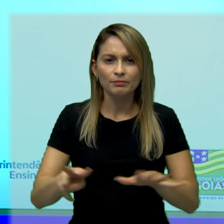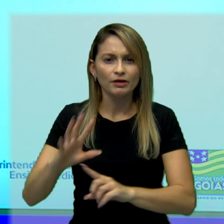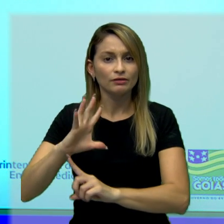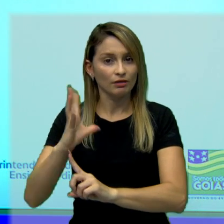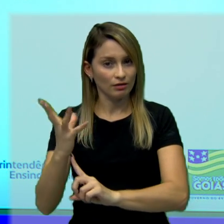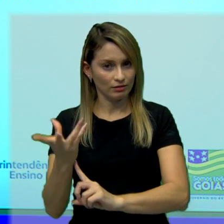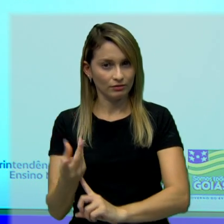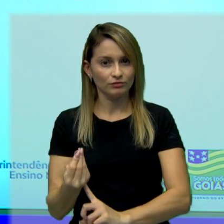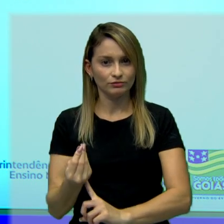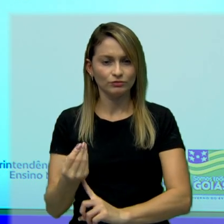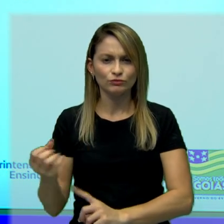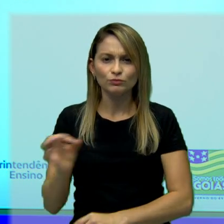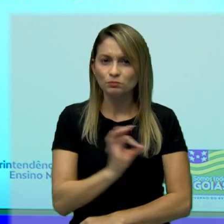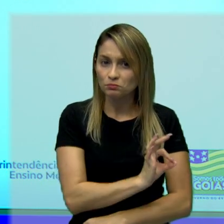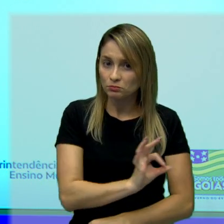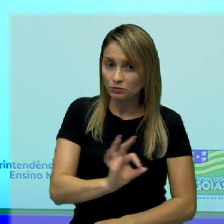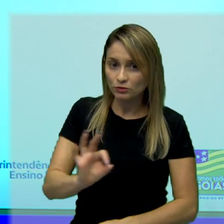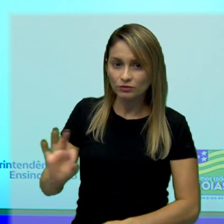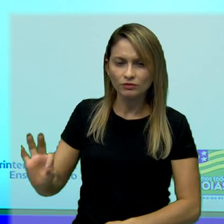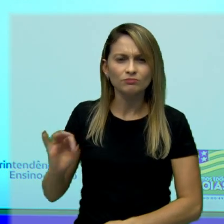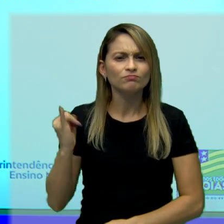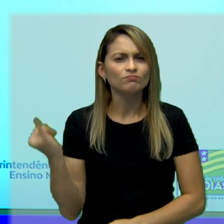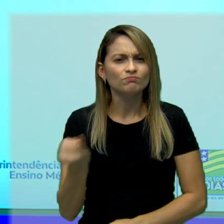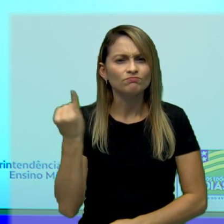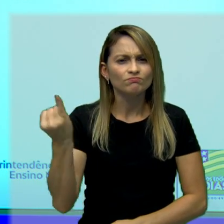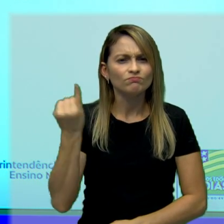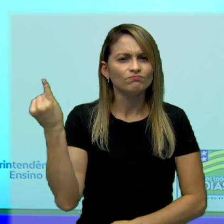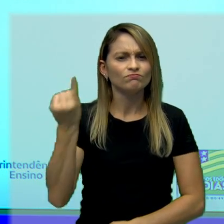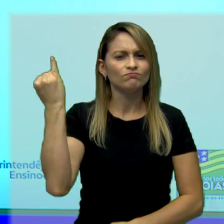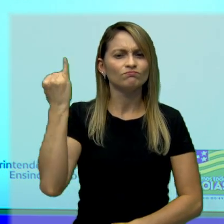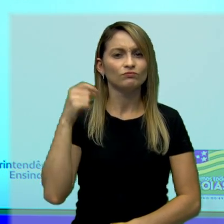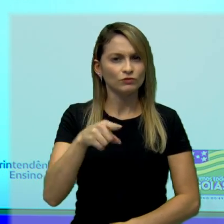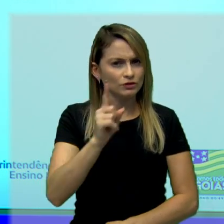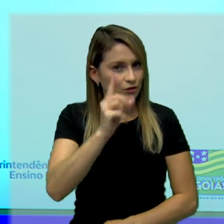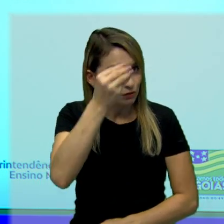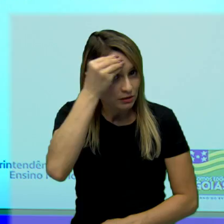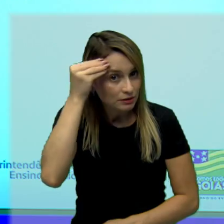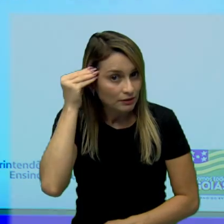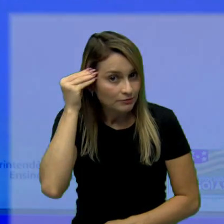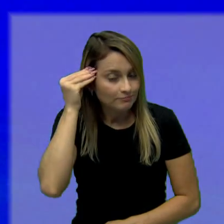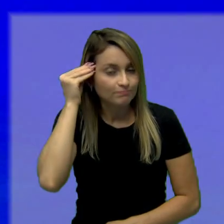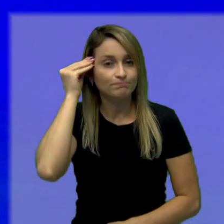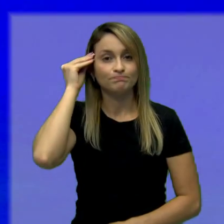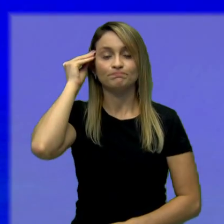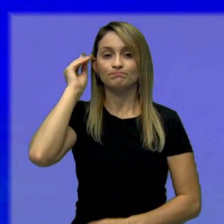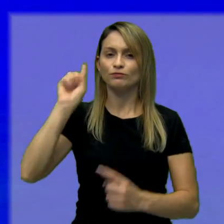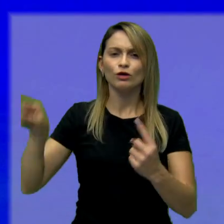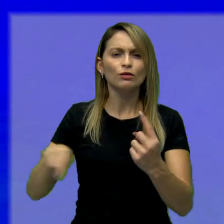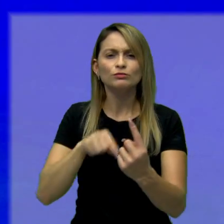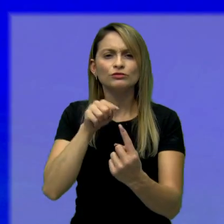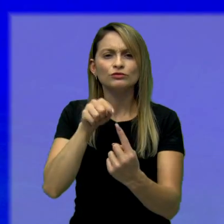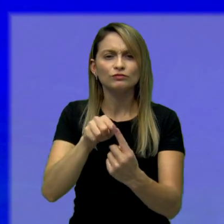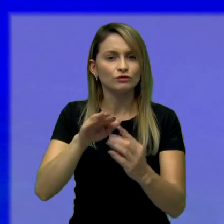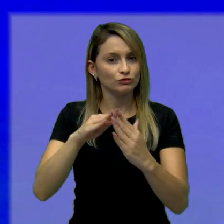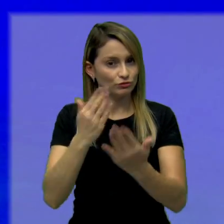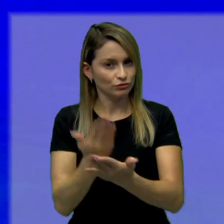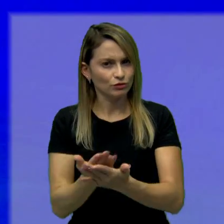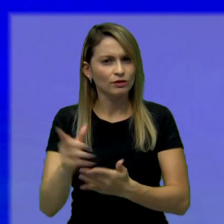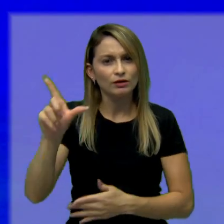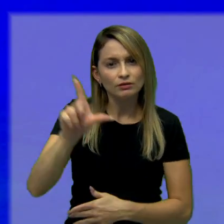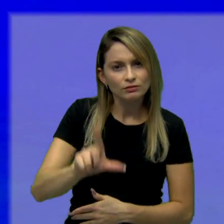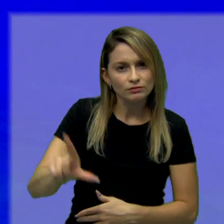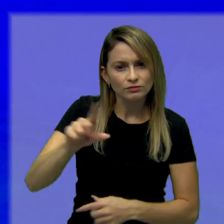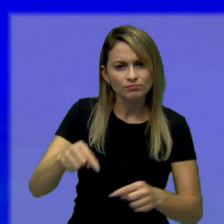da Semana de Arte Moderna. E isso é algo muito importante que você não pode esquecer. O objetivo da